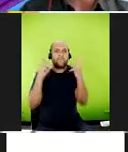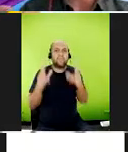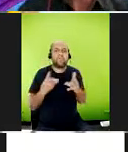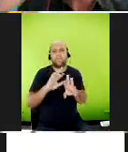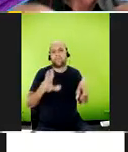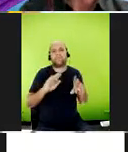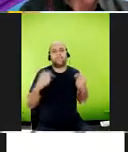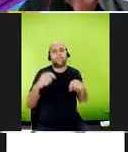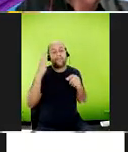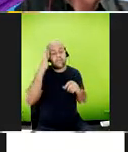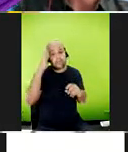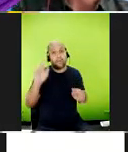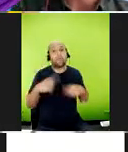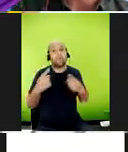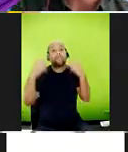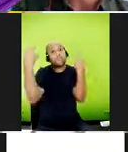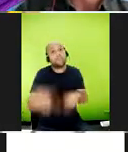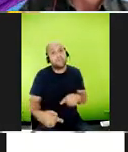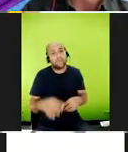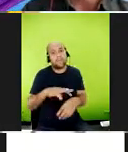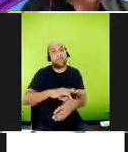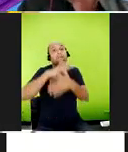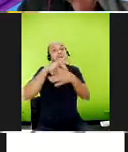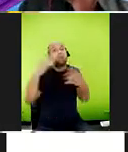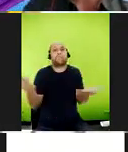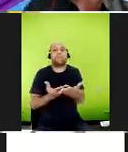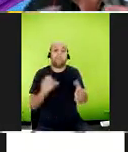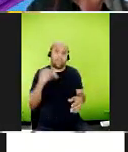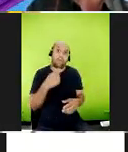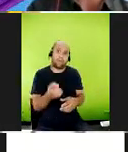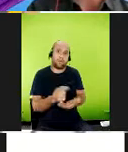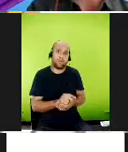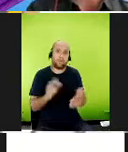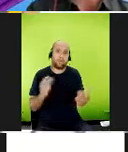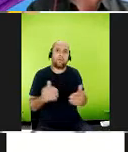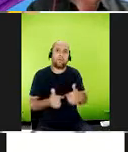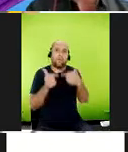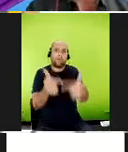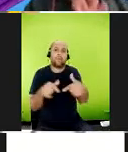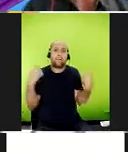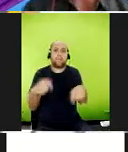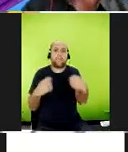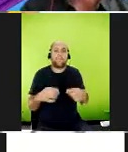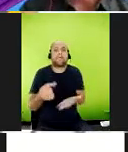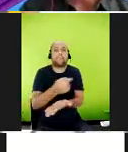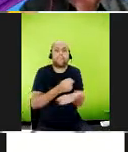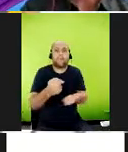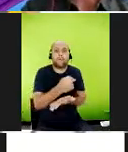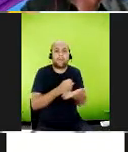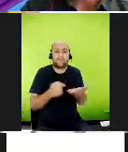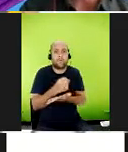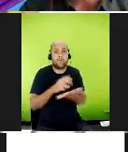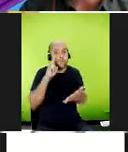eu preciso entender qual é o grande desafio da liderança hoje em dia é isso qualquer ação pre é pautada por um olhar